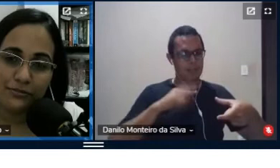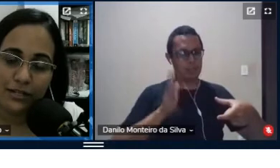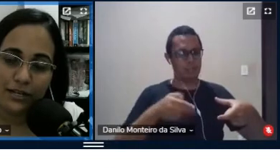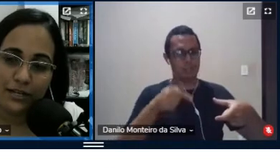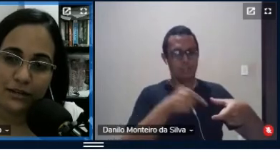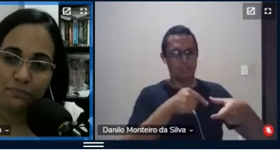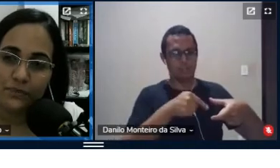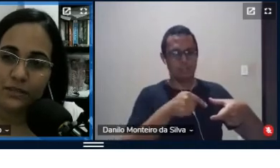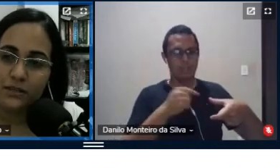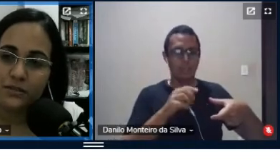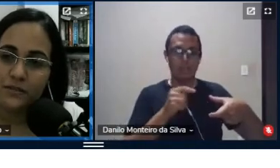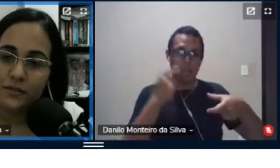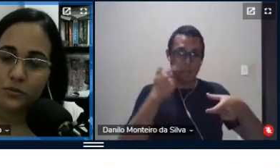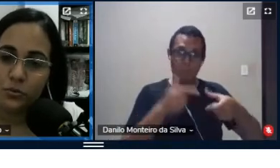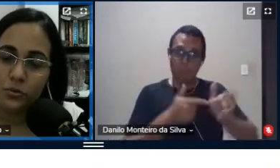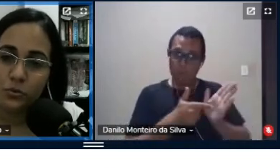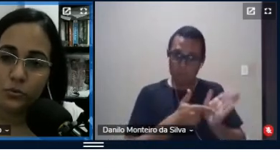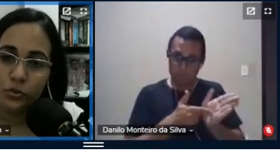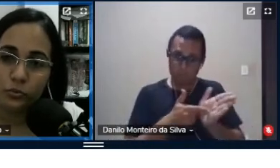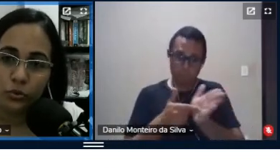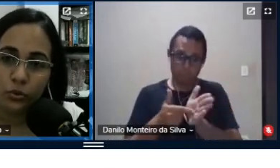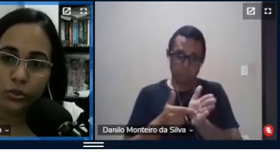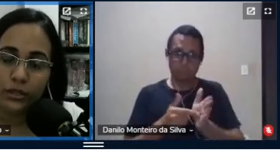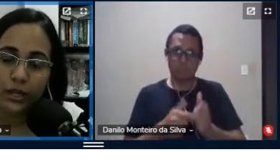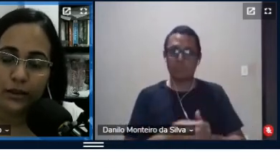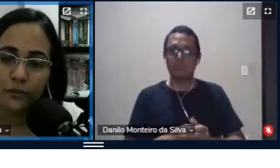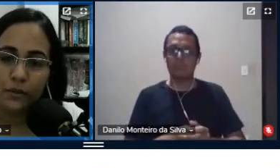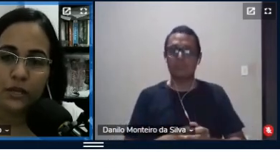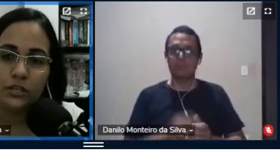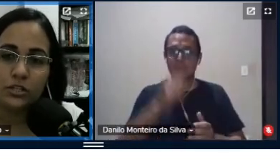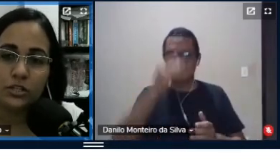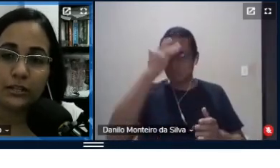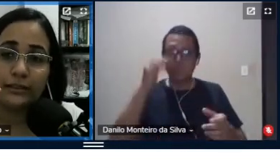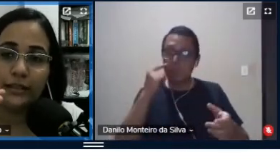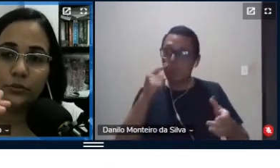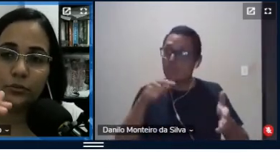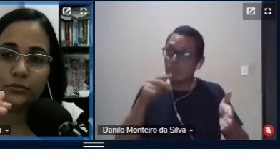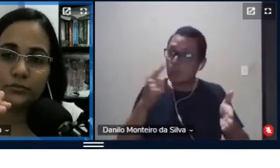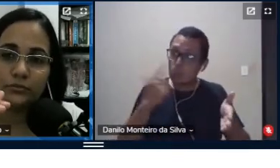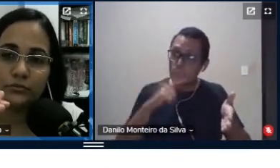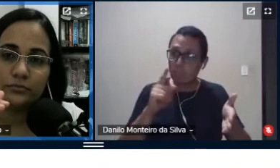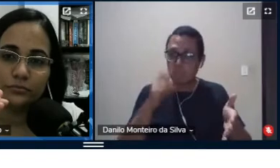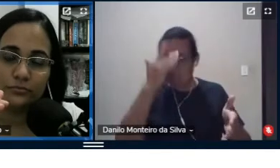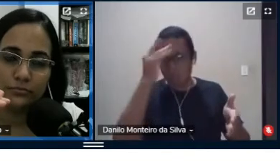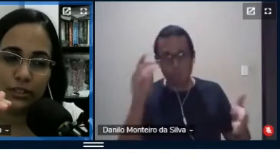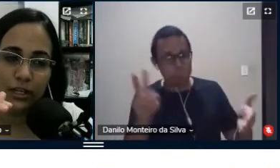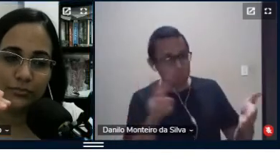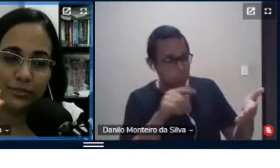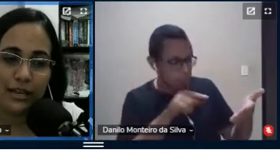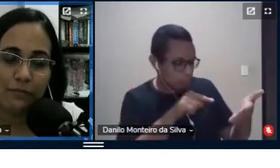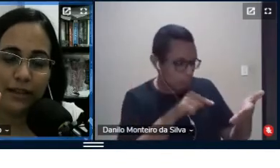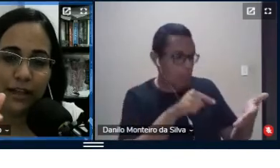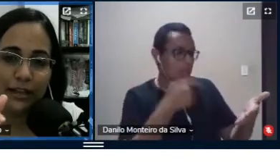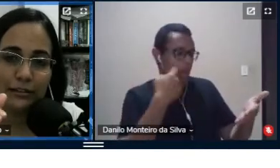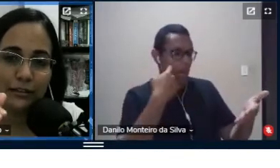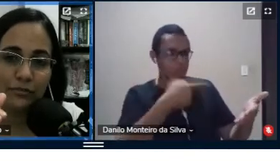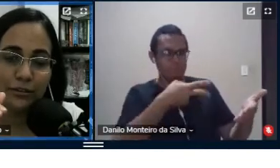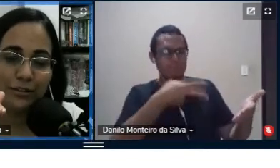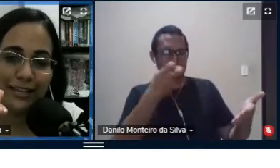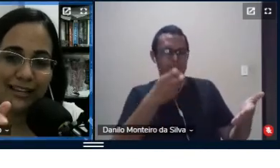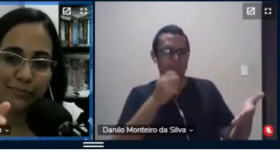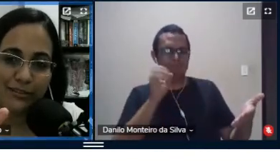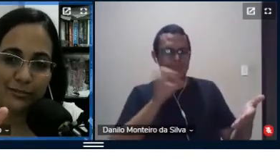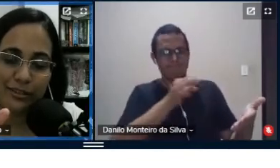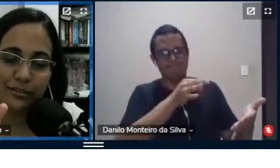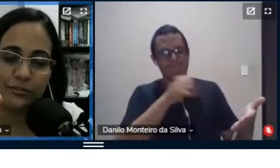para verificar se o inspetor está realmente atento. Tá? Se ele pegar aquele